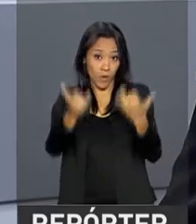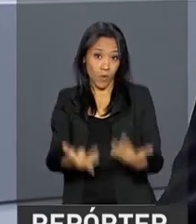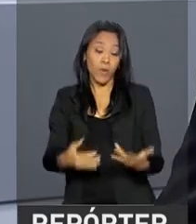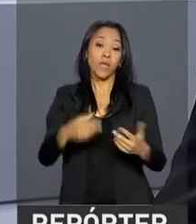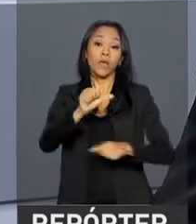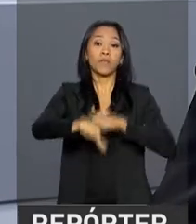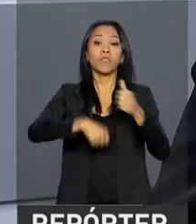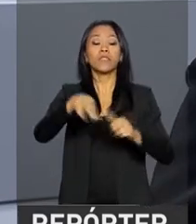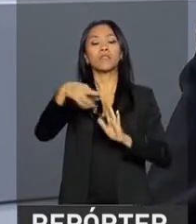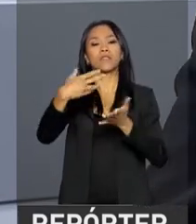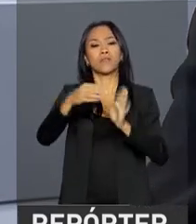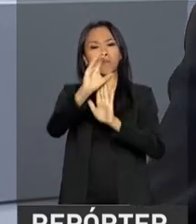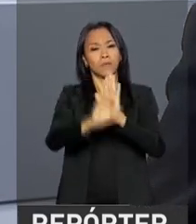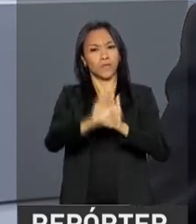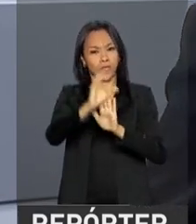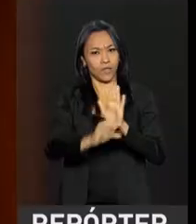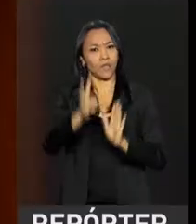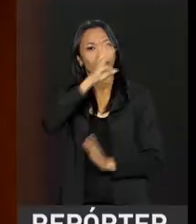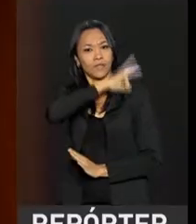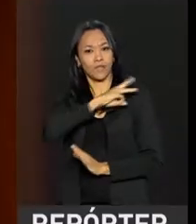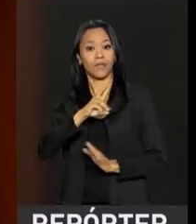o brasil no século 21